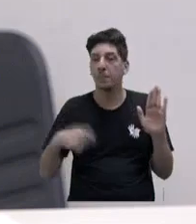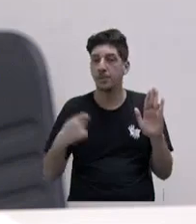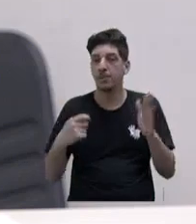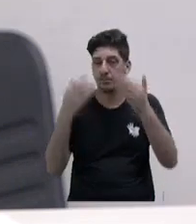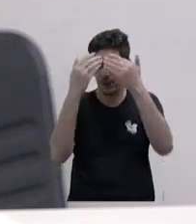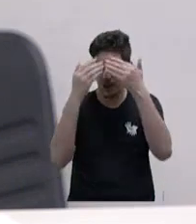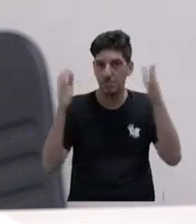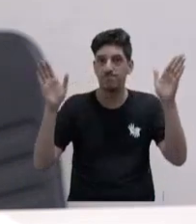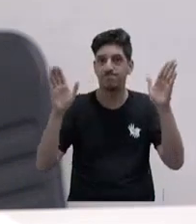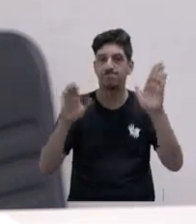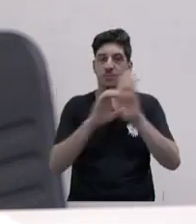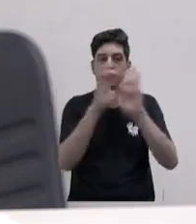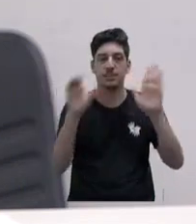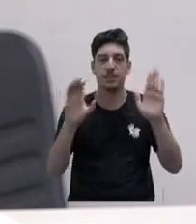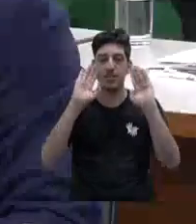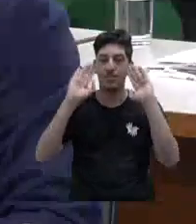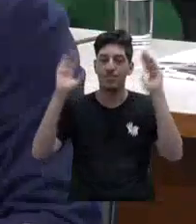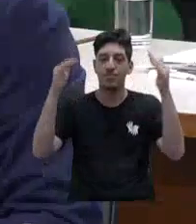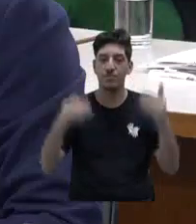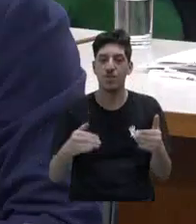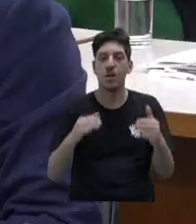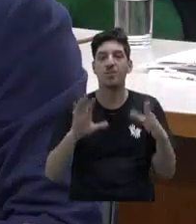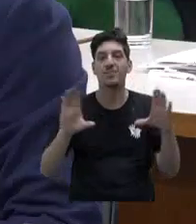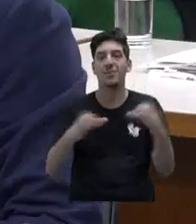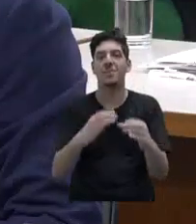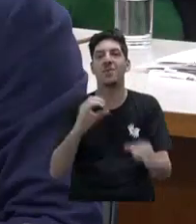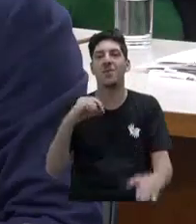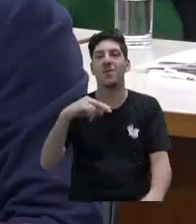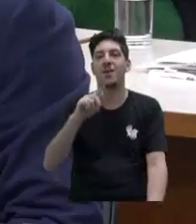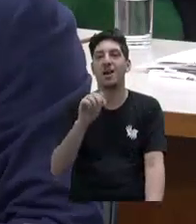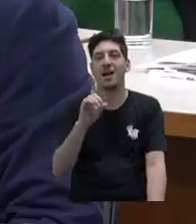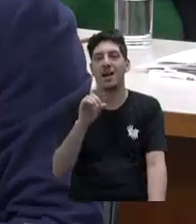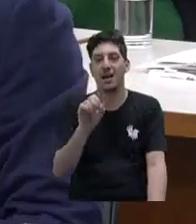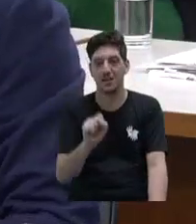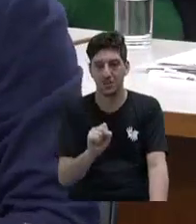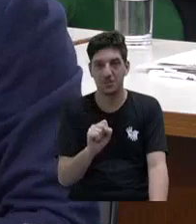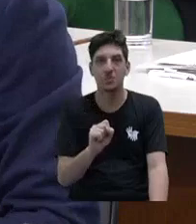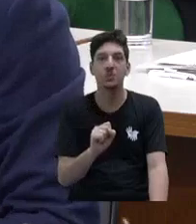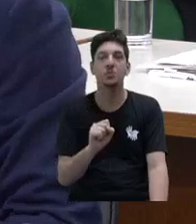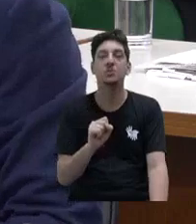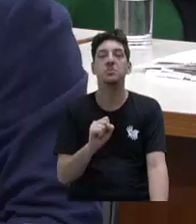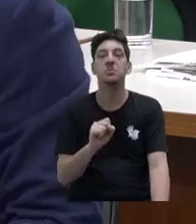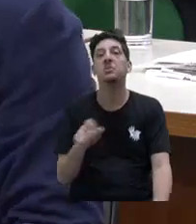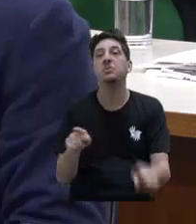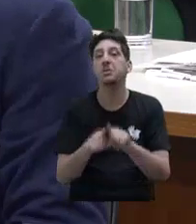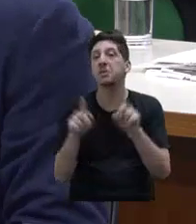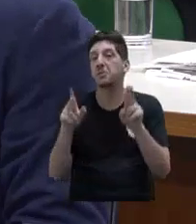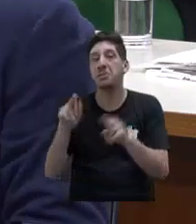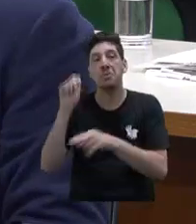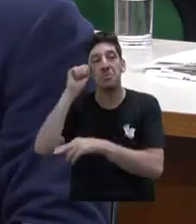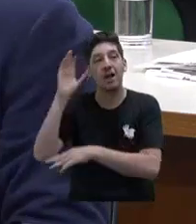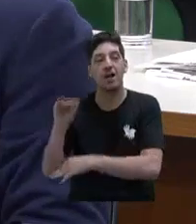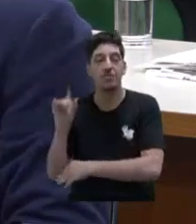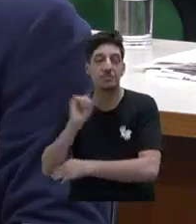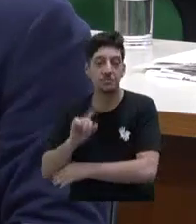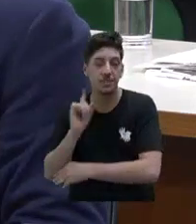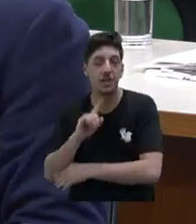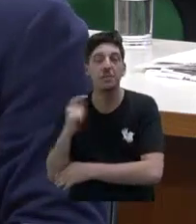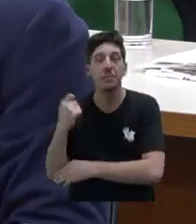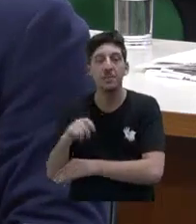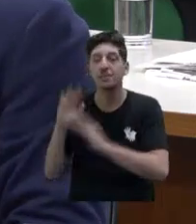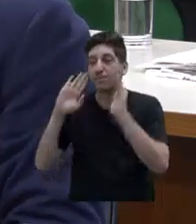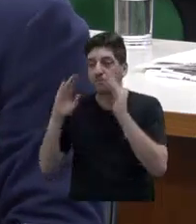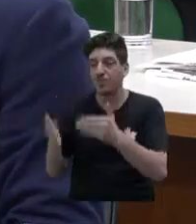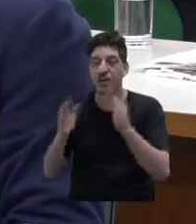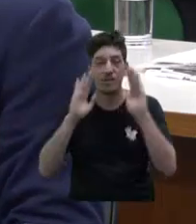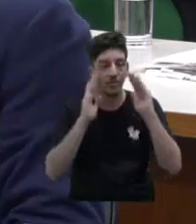edital específico para os Congados, para as Congadas, assim como para a Afromineridade. Né? Eu acho que